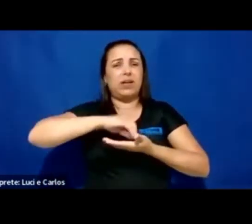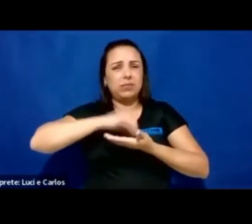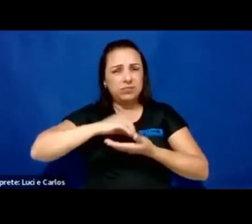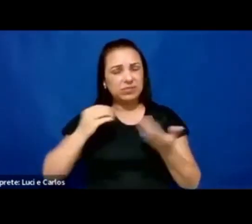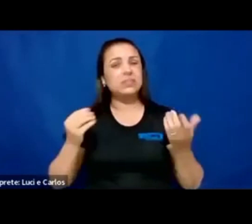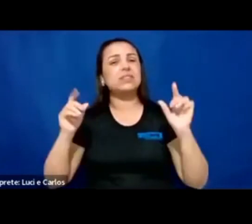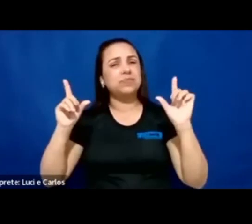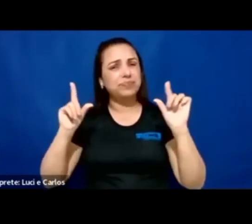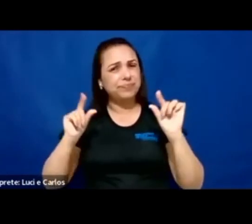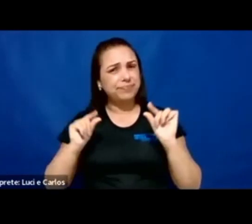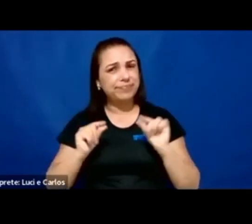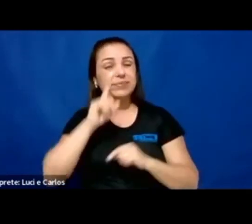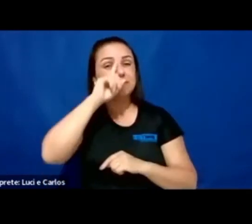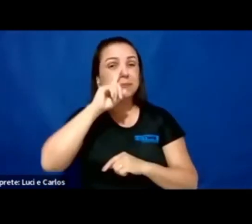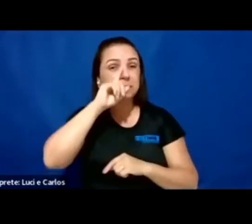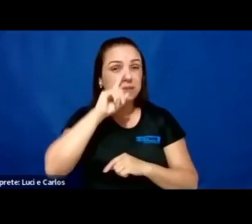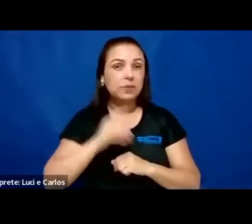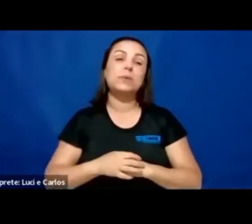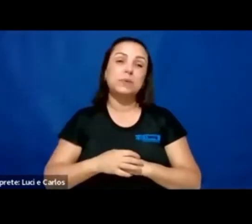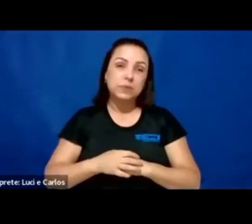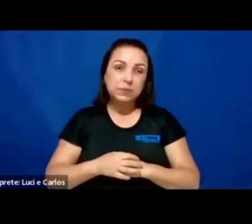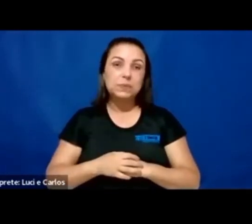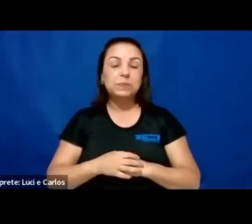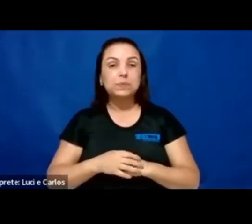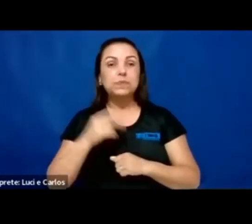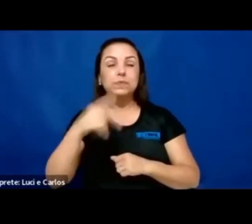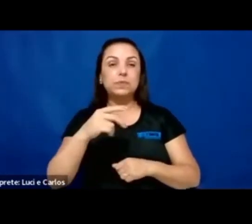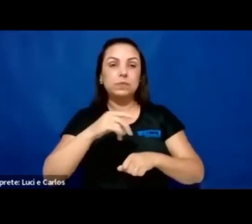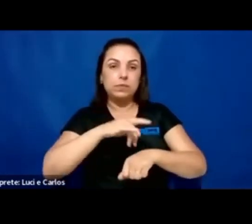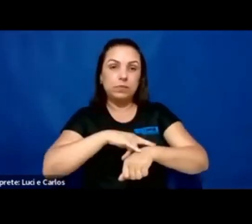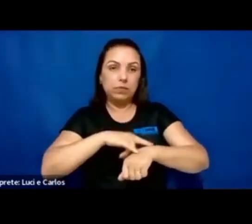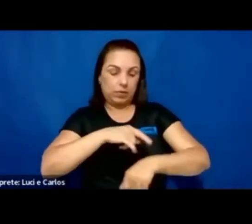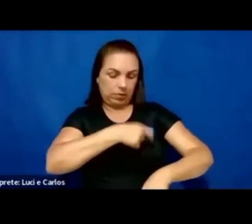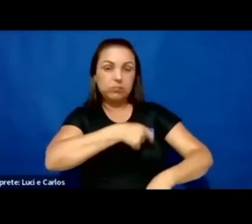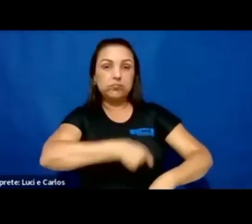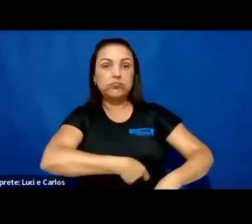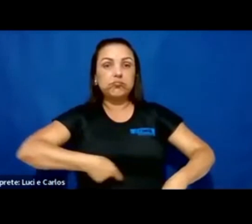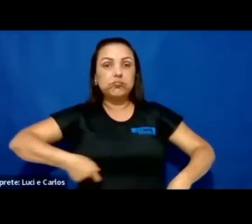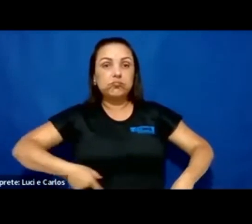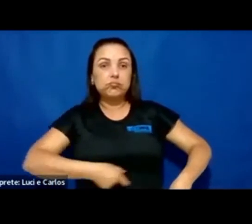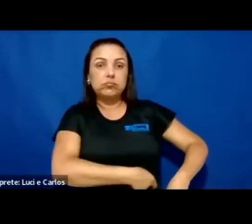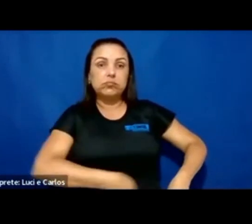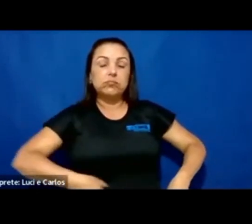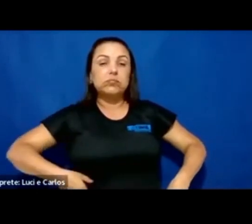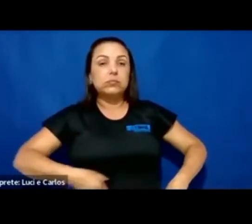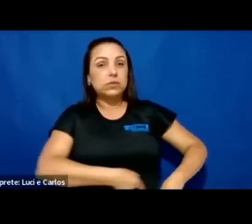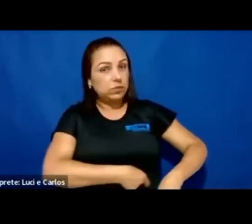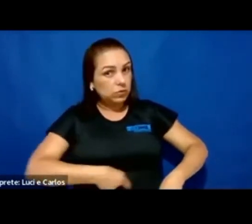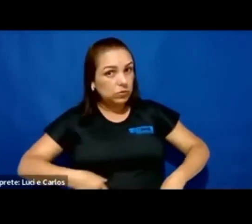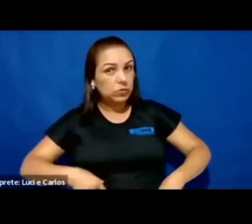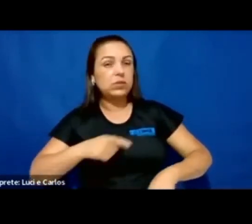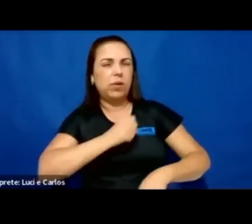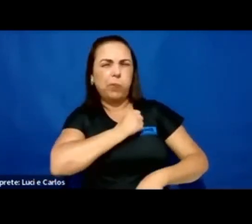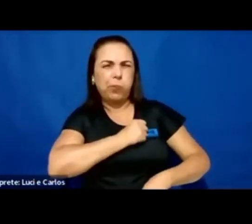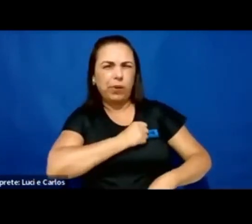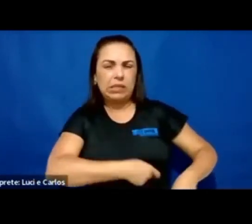que acontece? Da onde você acha que a sua célula vai tirar água? Lá nas suas fezes, lá do seu intestino grosso. Então lembre-se, para você